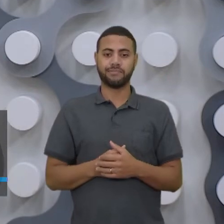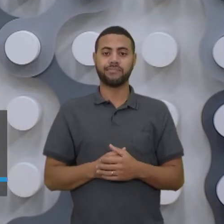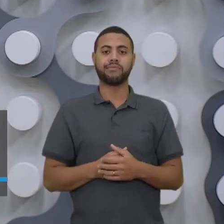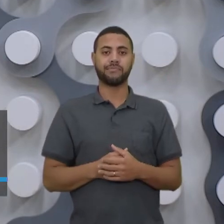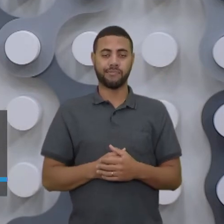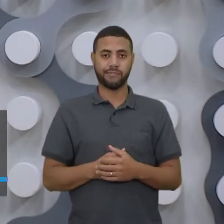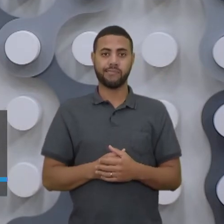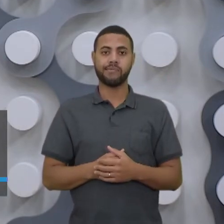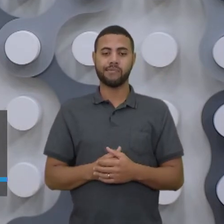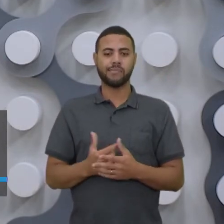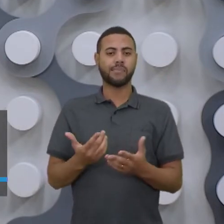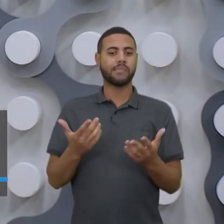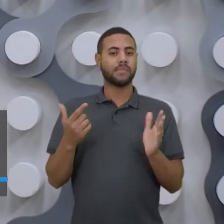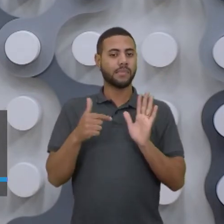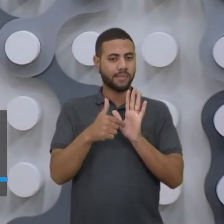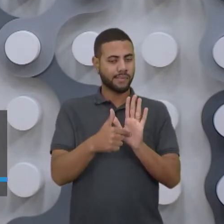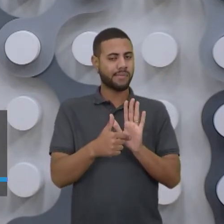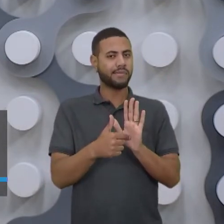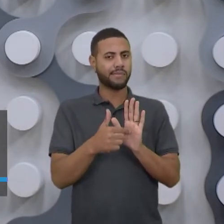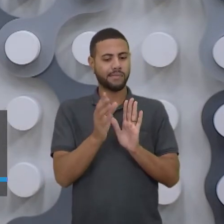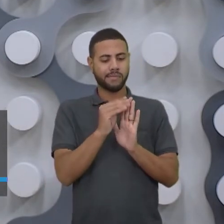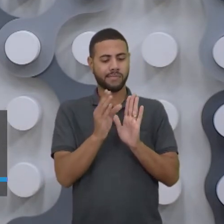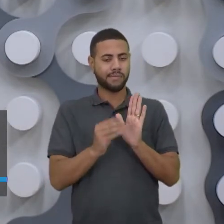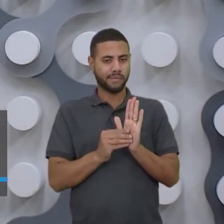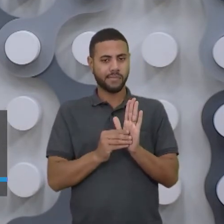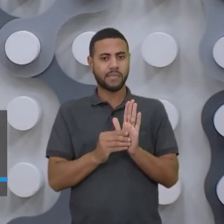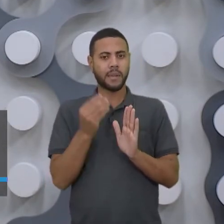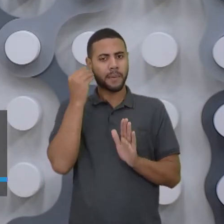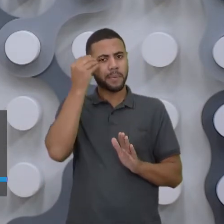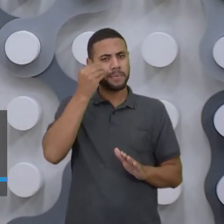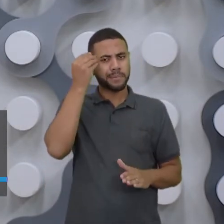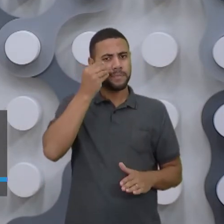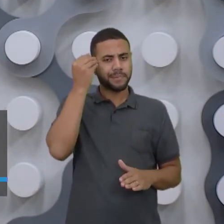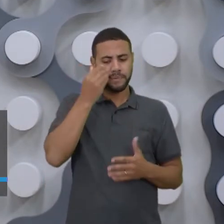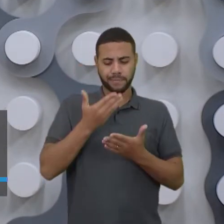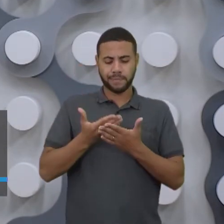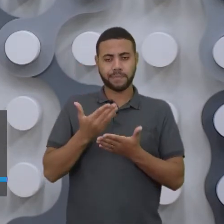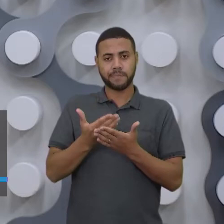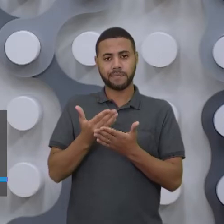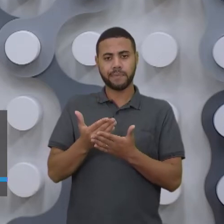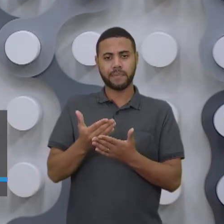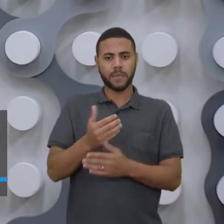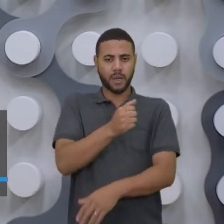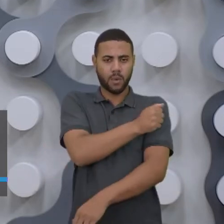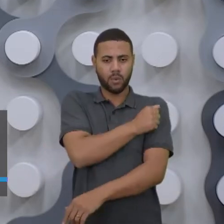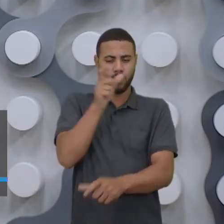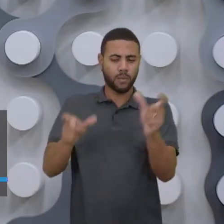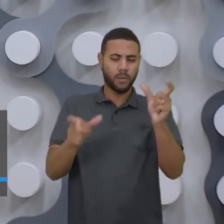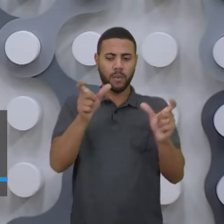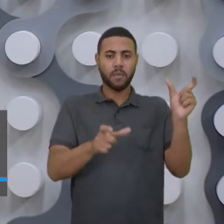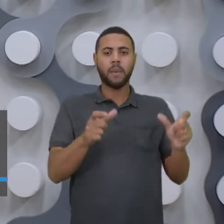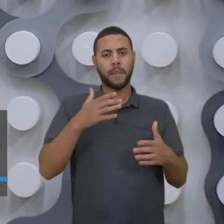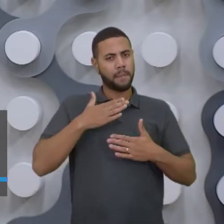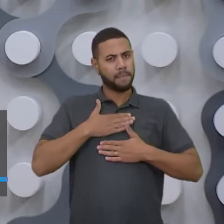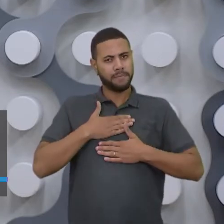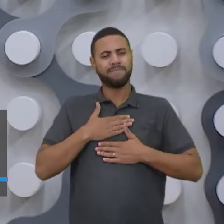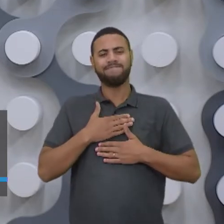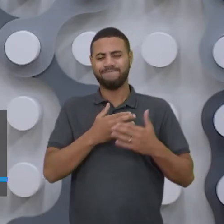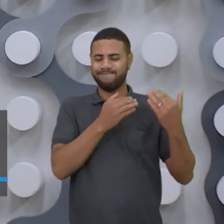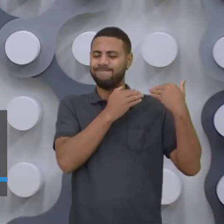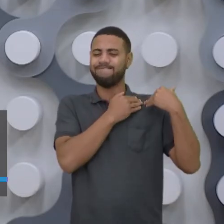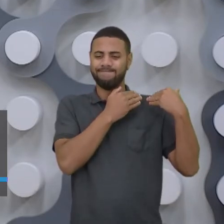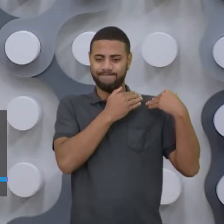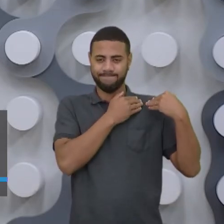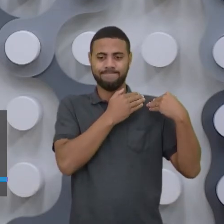esse componente trouxe como experiência, como estudo para os estudantes, para mim, foi